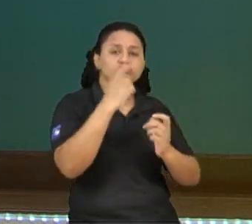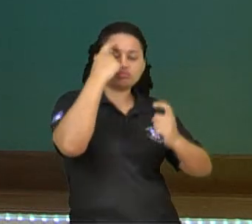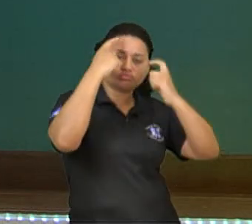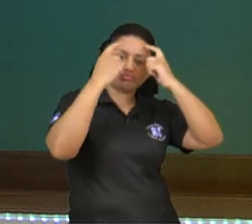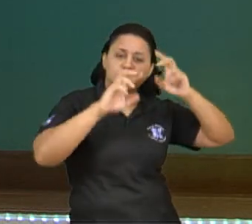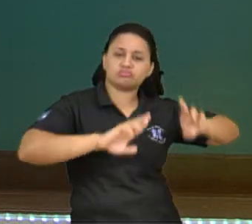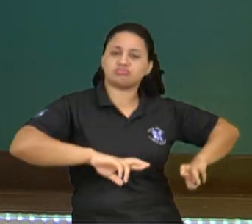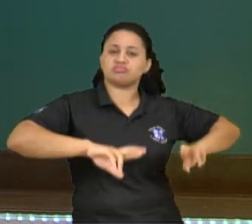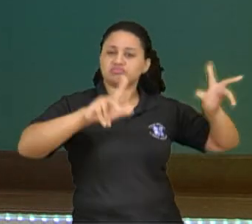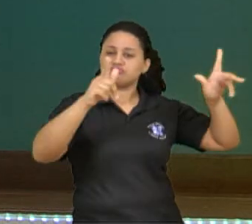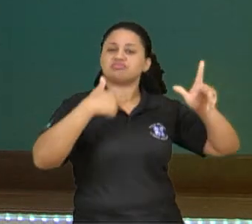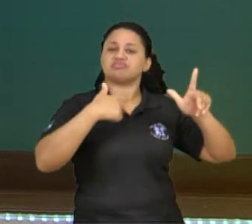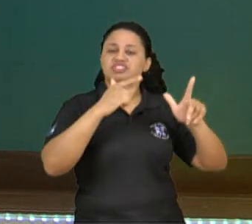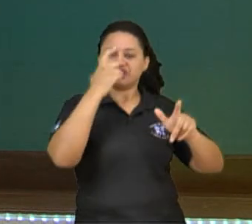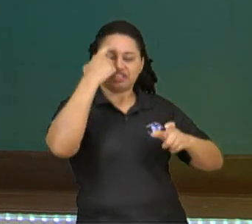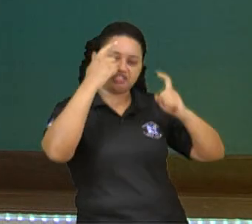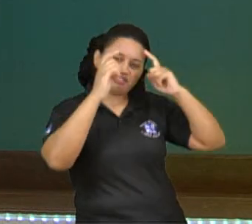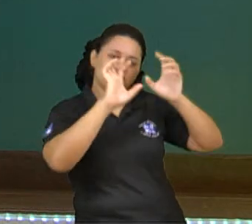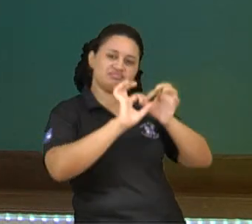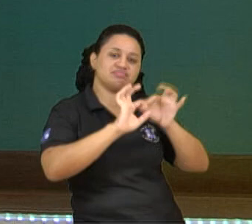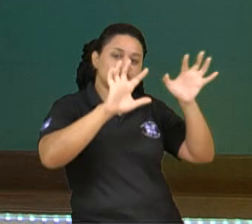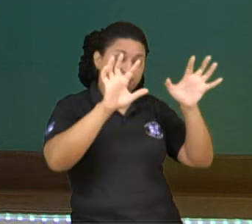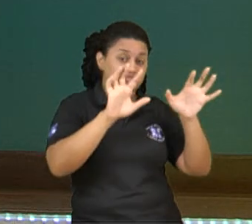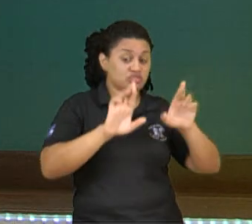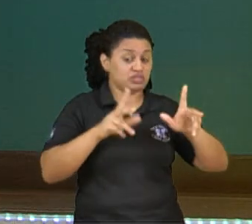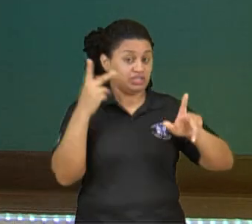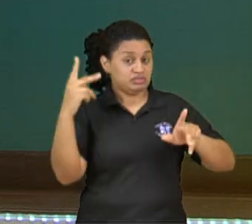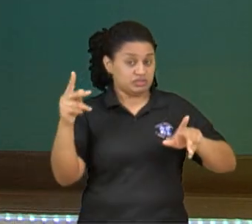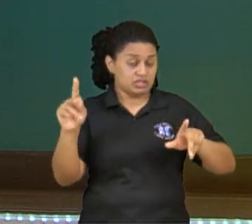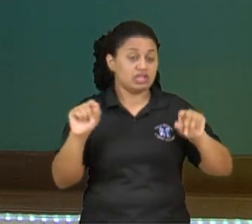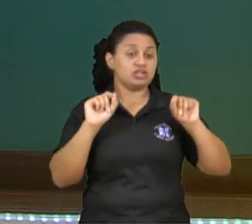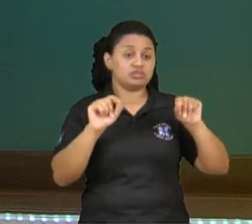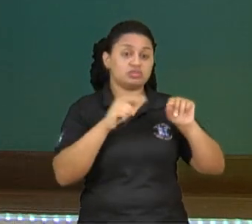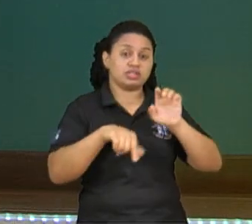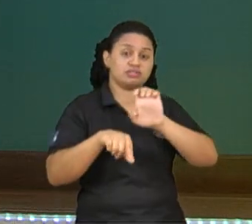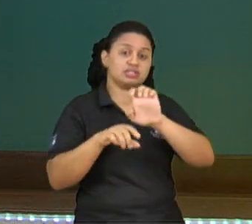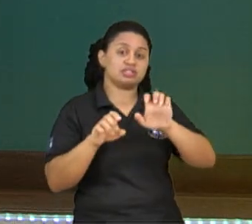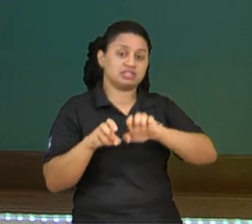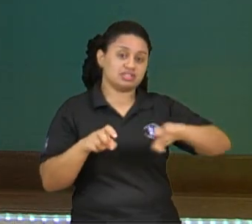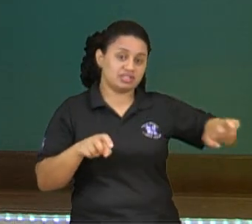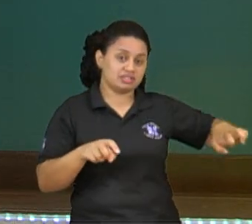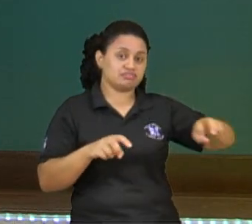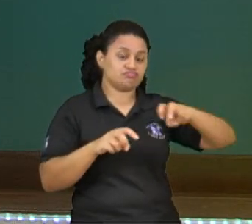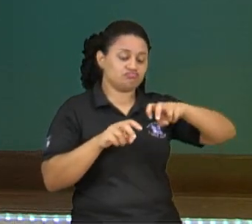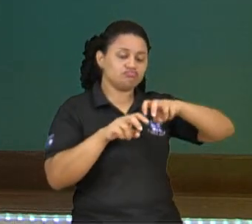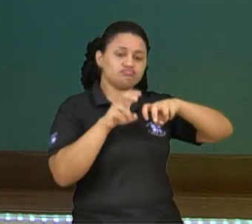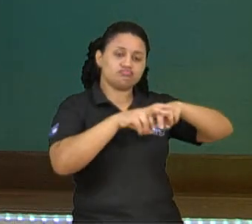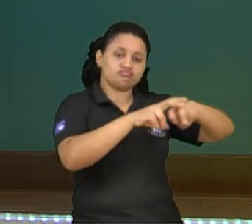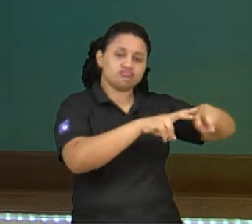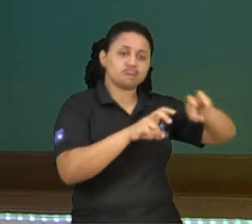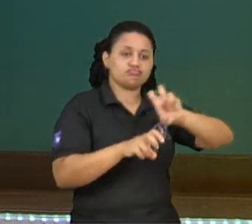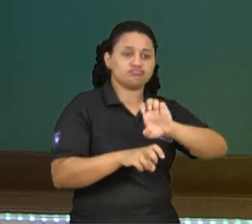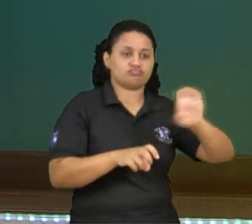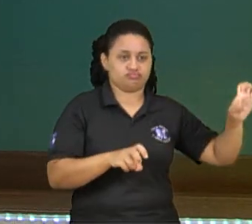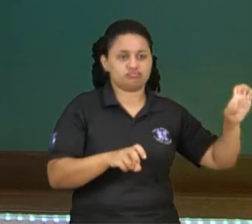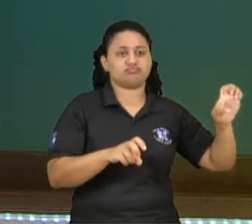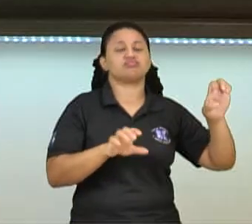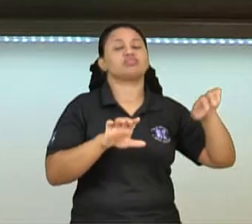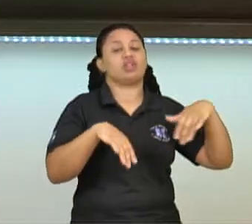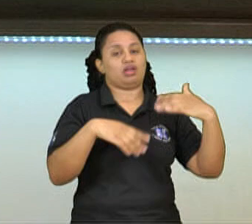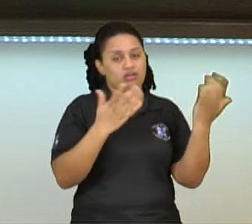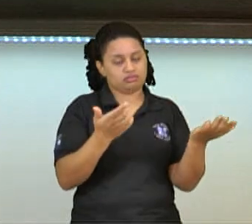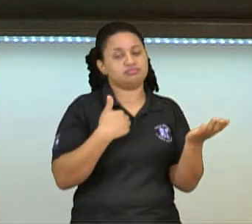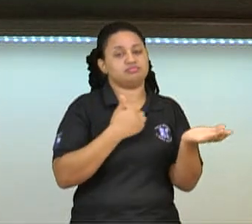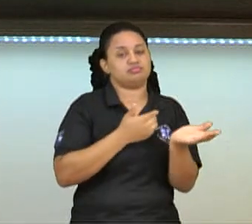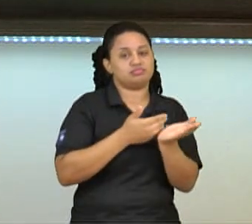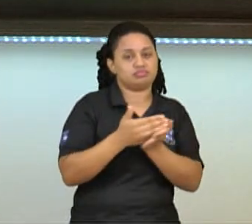ideias mais liberais dos girondinos, eles sentavam-se à esquerda. Daí é que vai